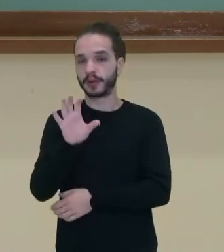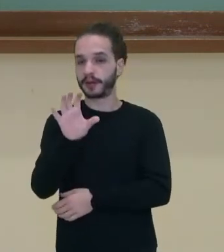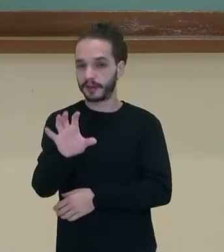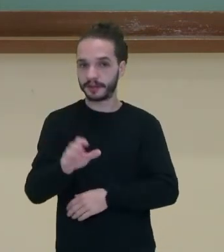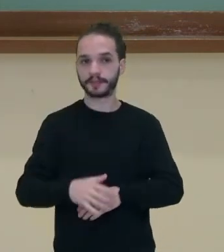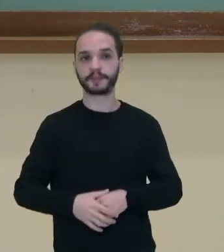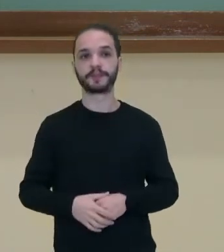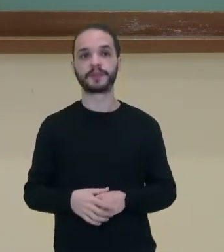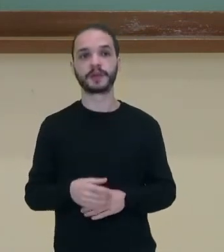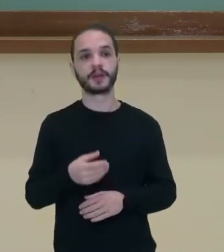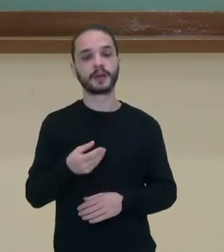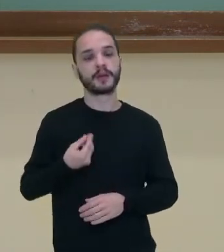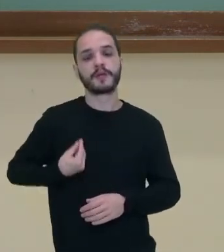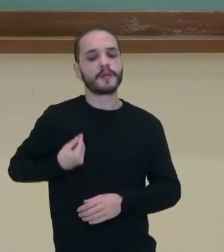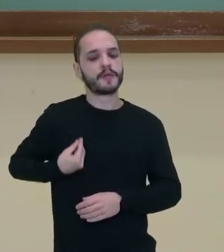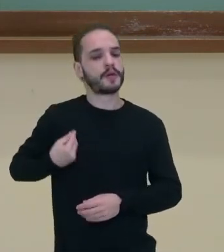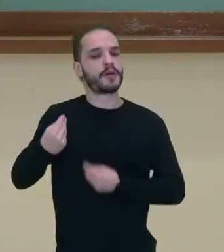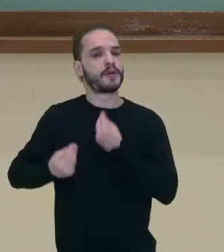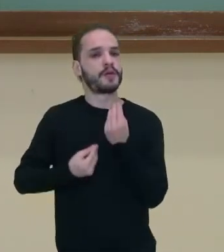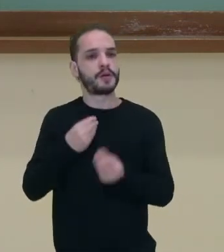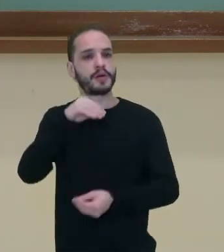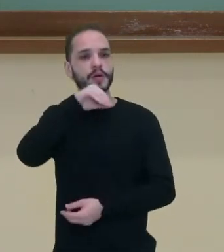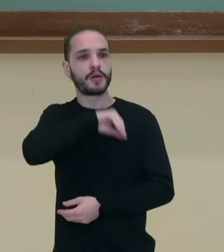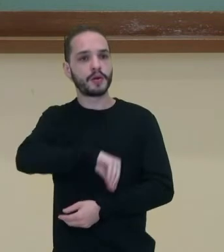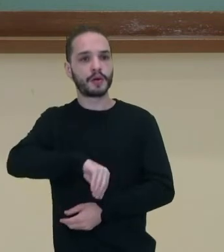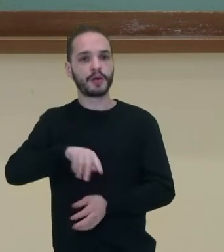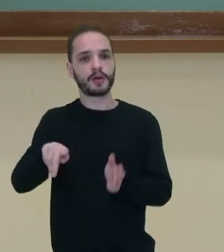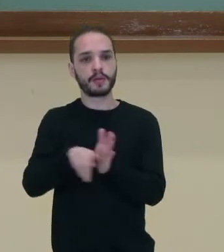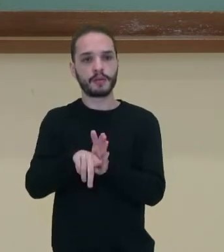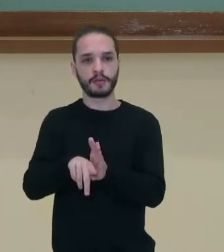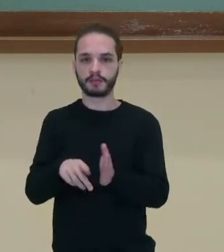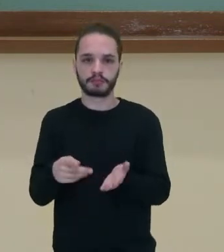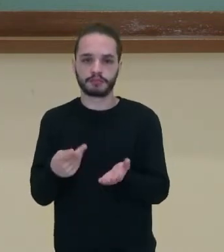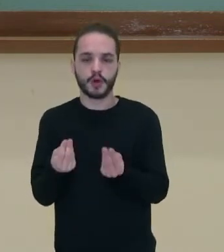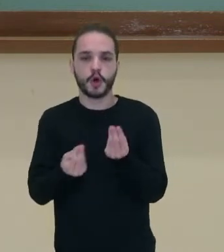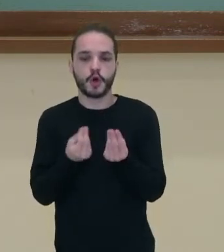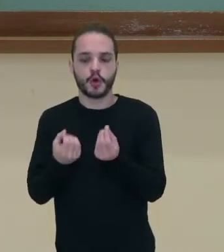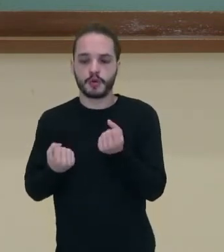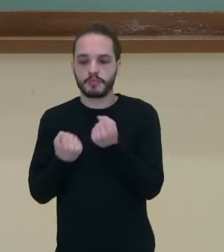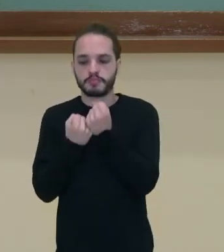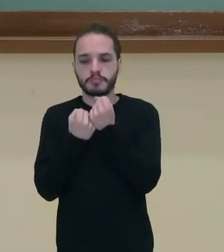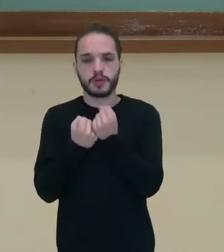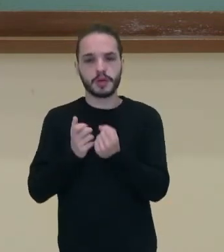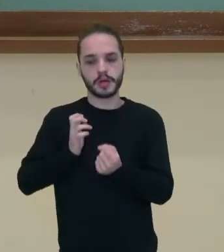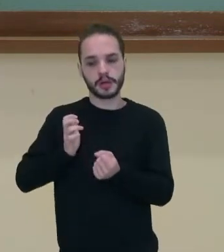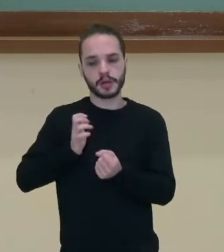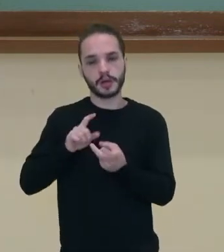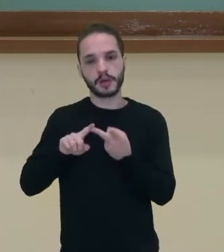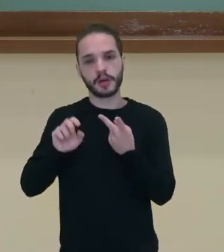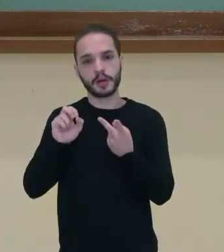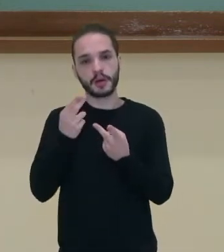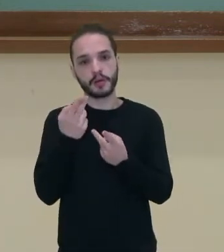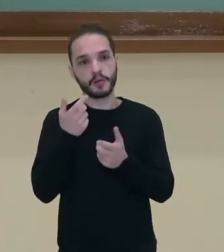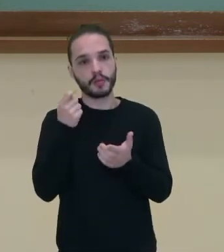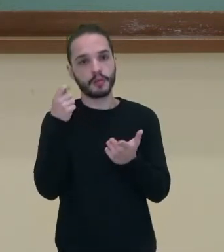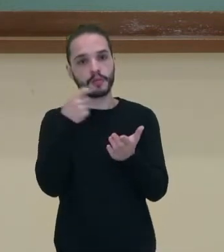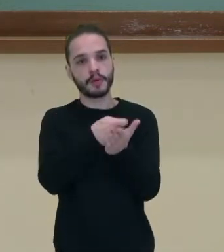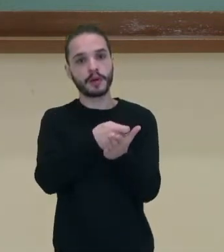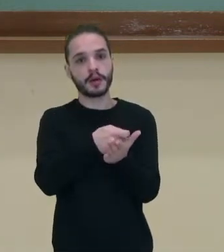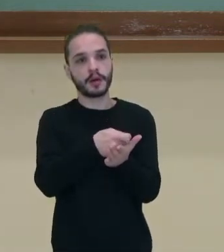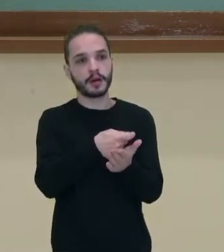renda, né? De rendas da corte ou do pagamento dos camponeses pelo uso das